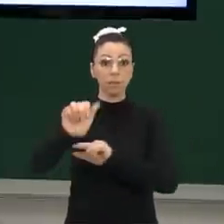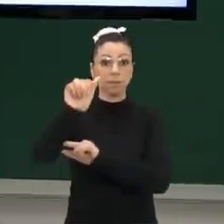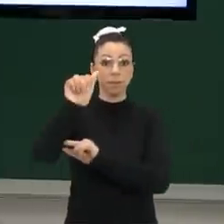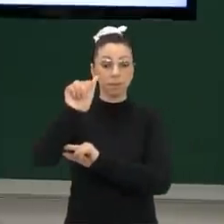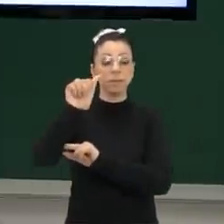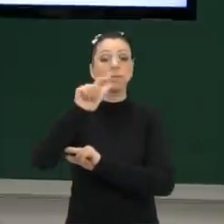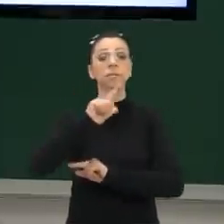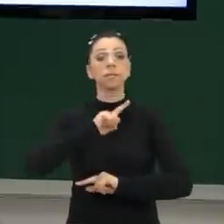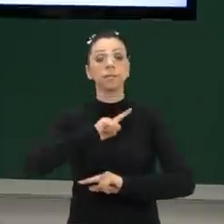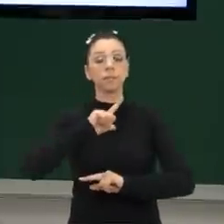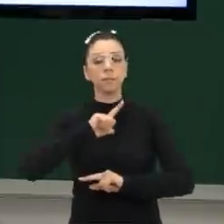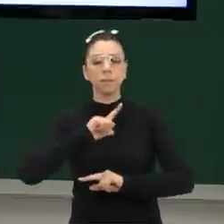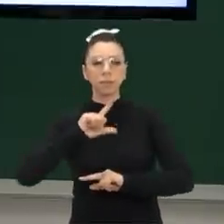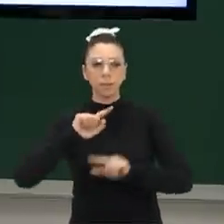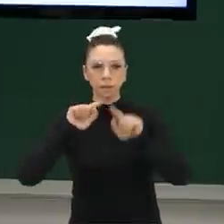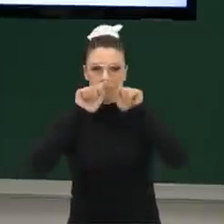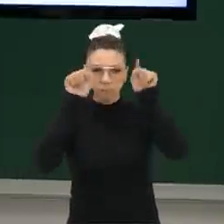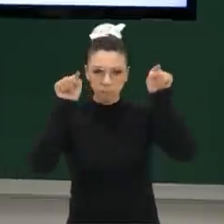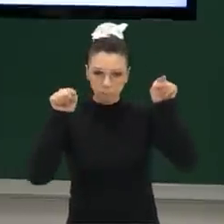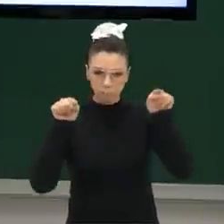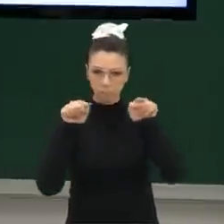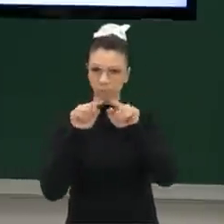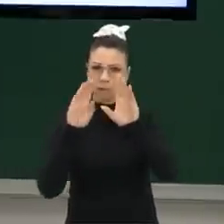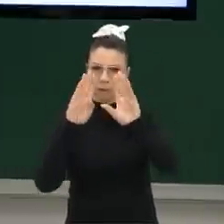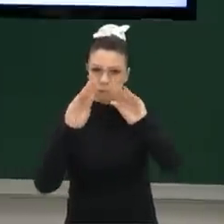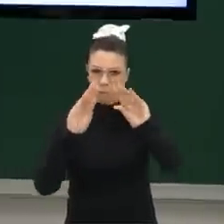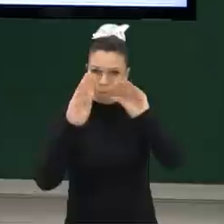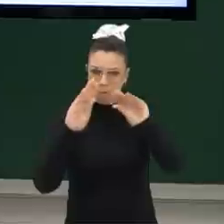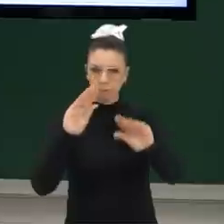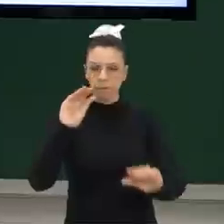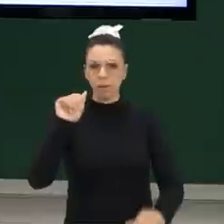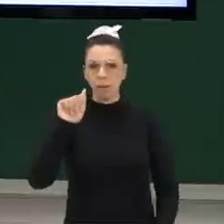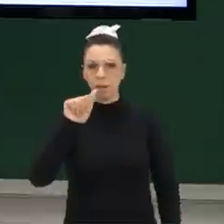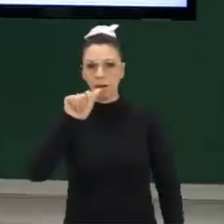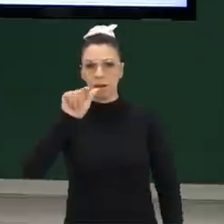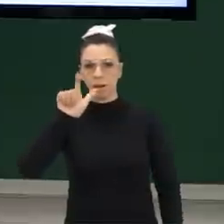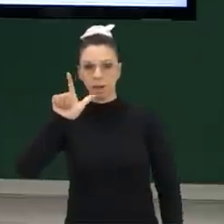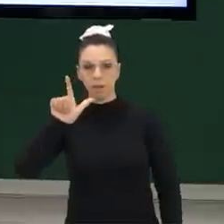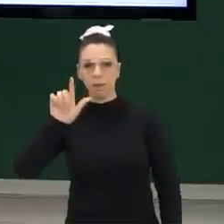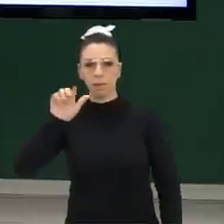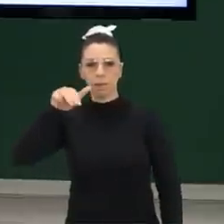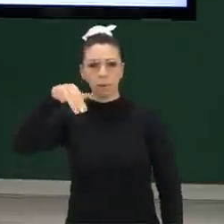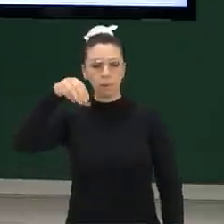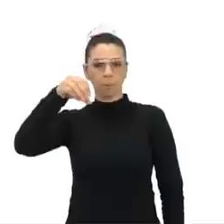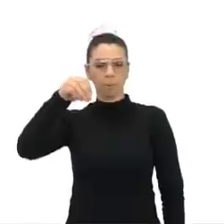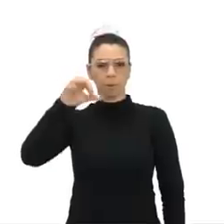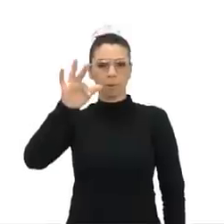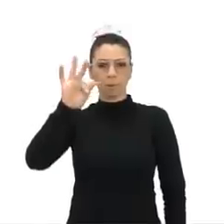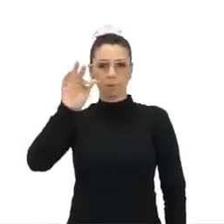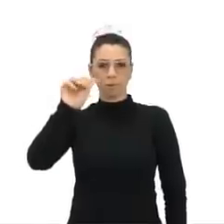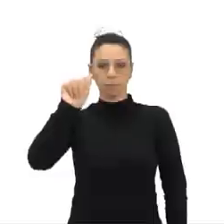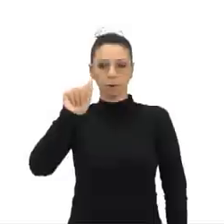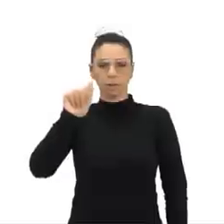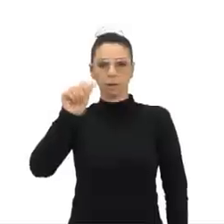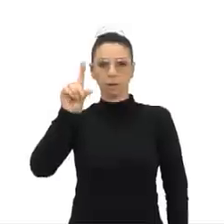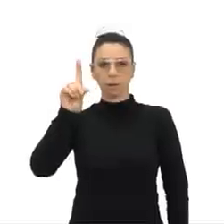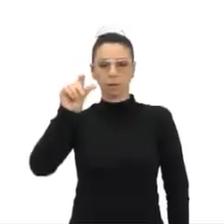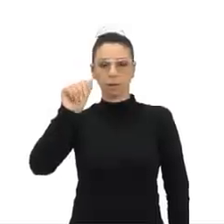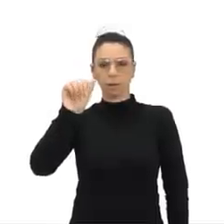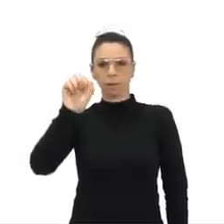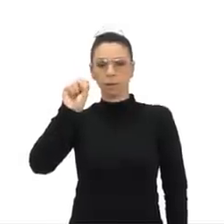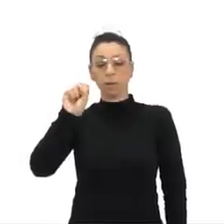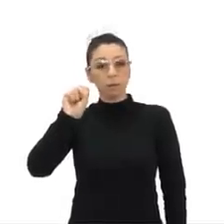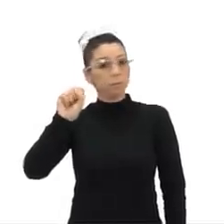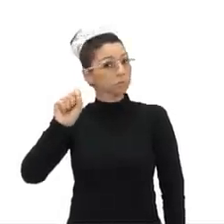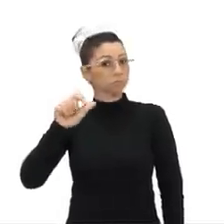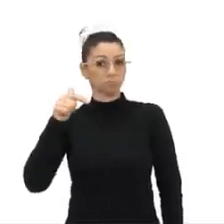Tem almofadas? Não temos almofadas nesta imagem. Então é false. Mas